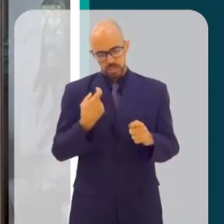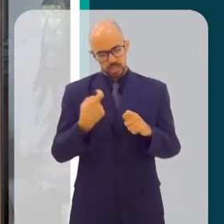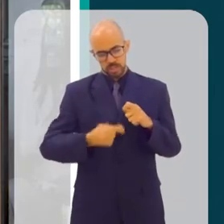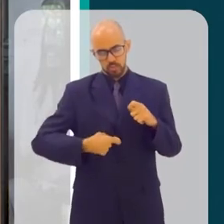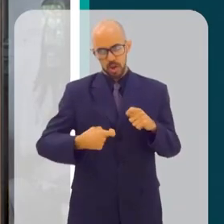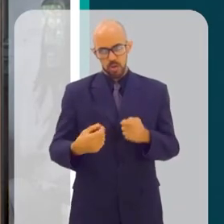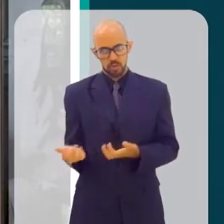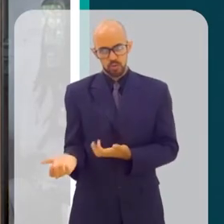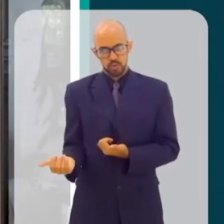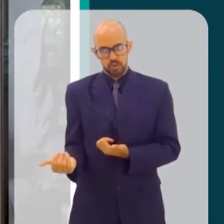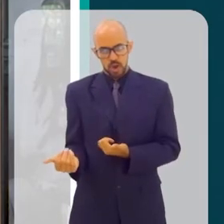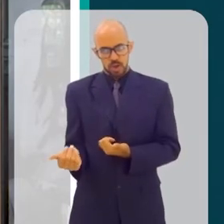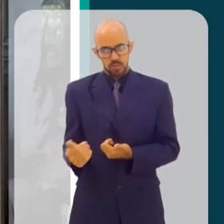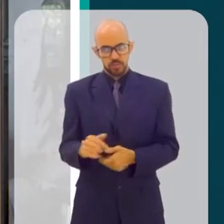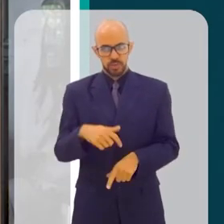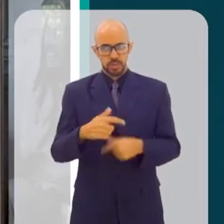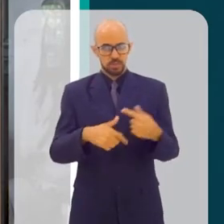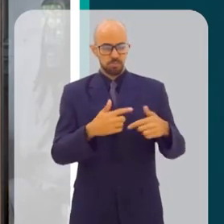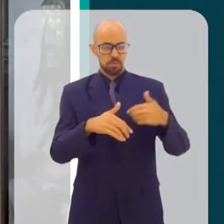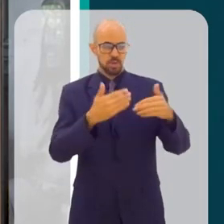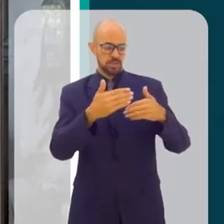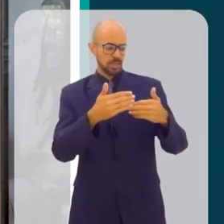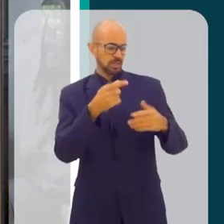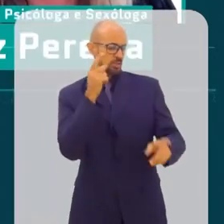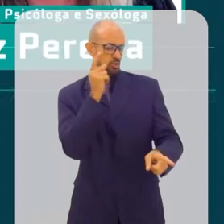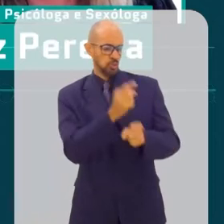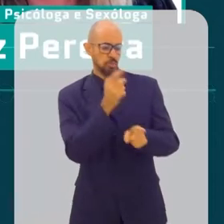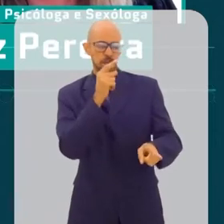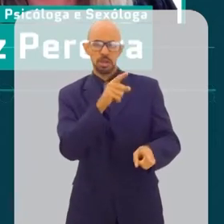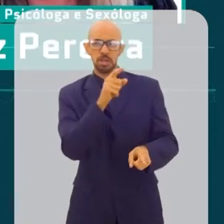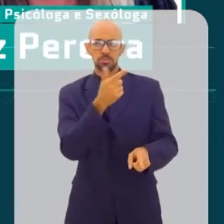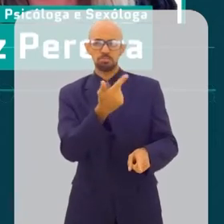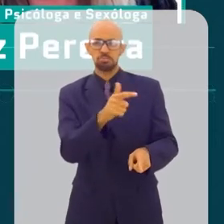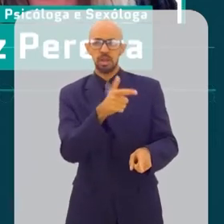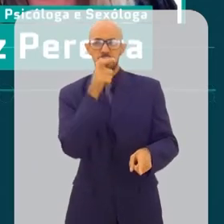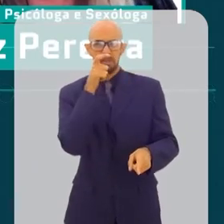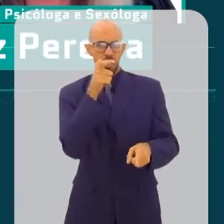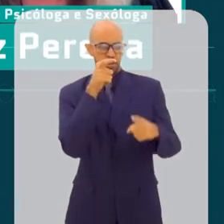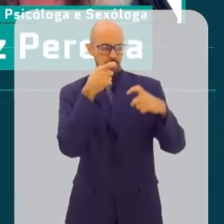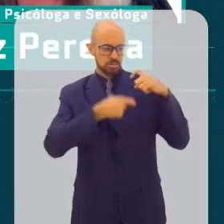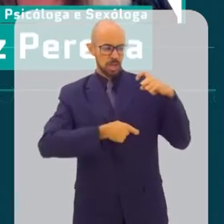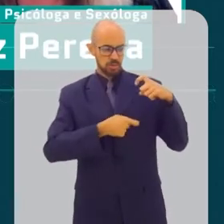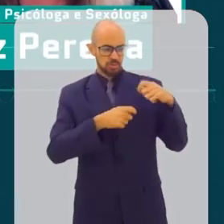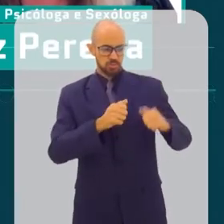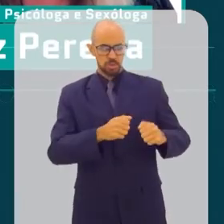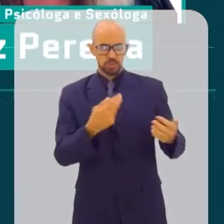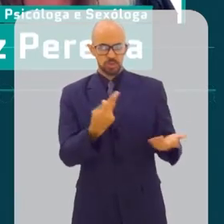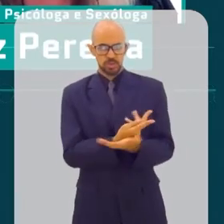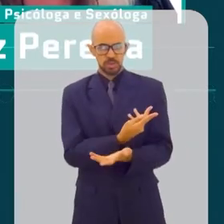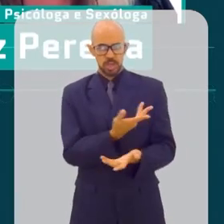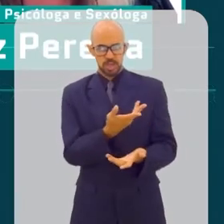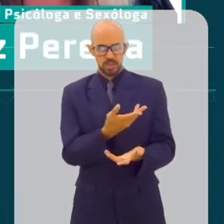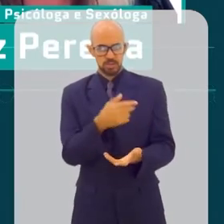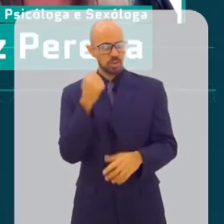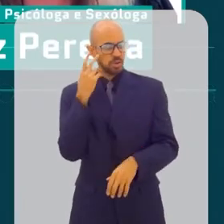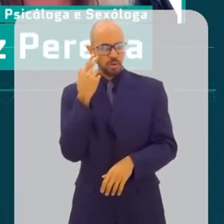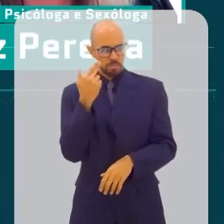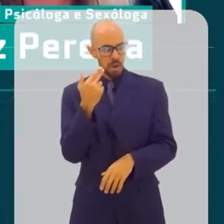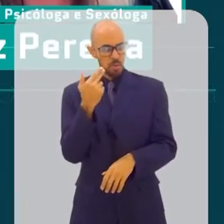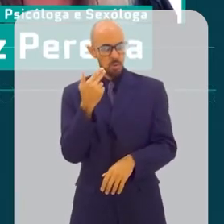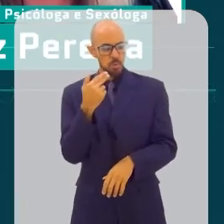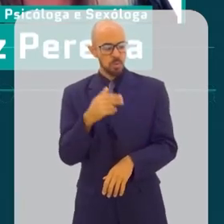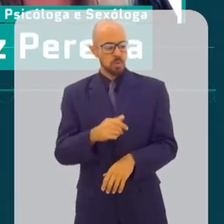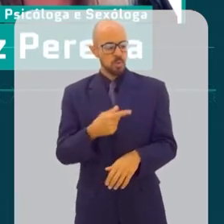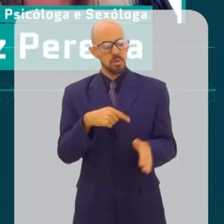vida sexual ativa na juventude, se descobrir assexuada na terceira idade, na vida madura?